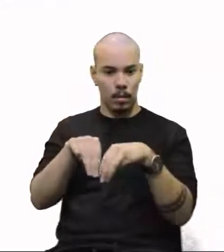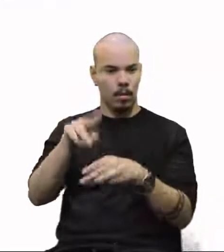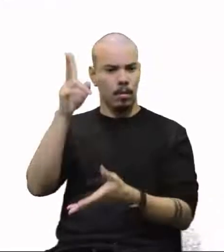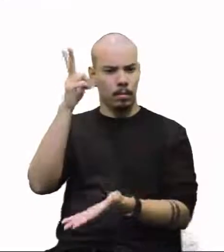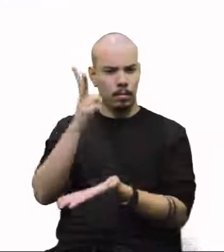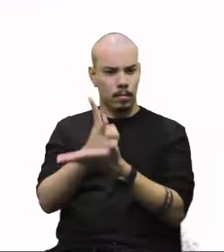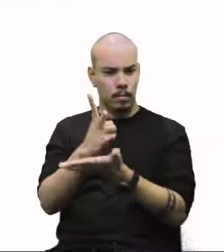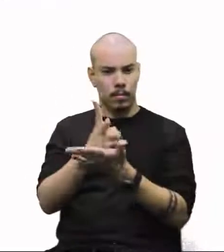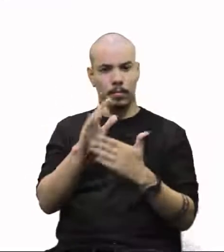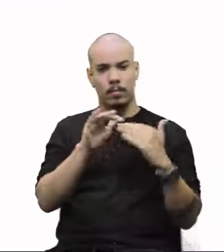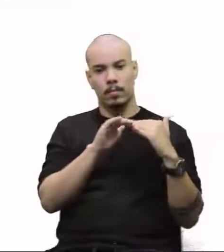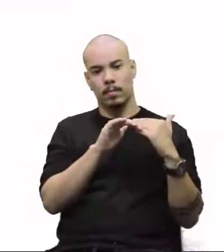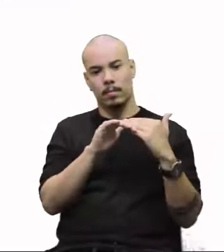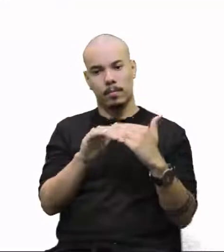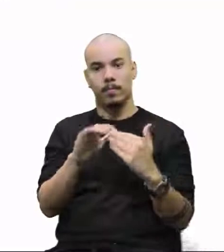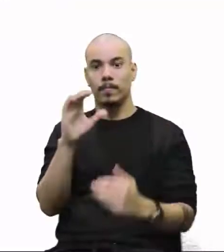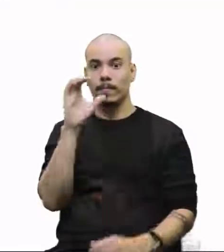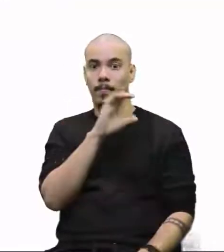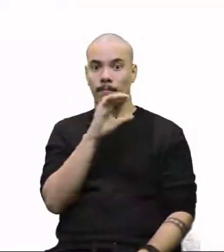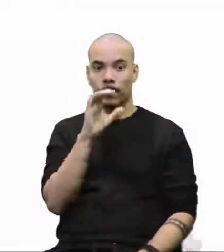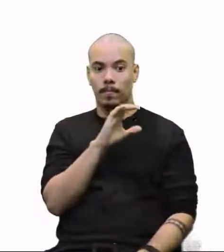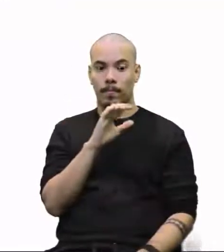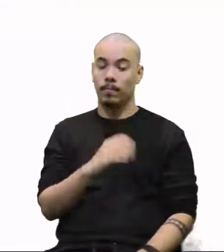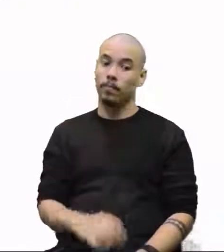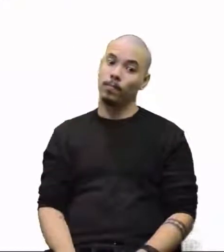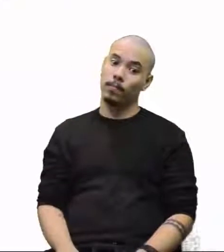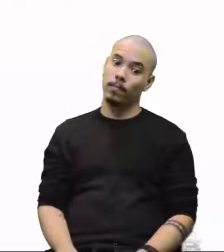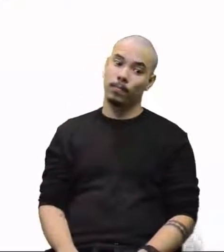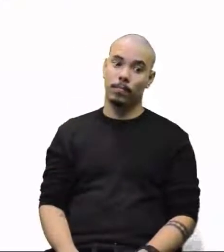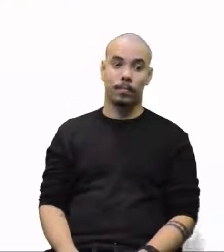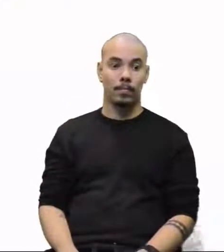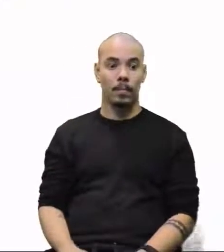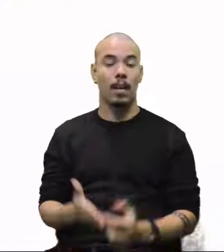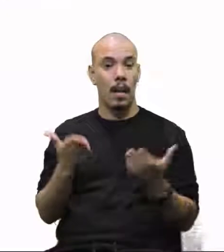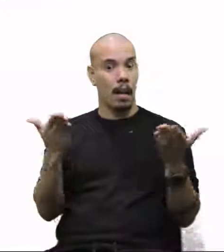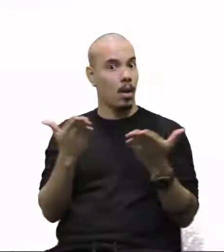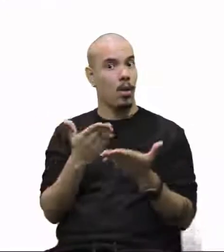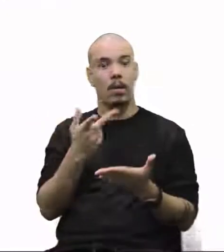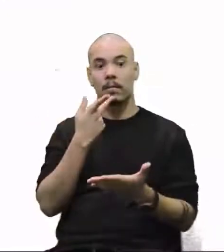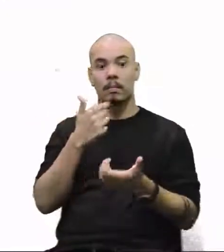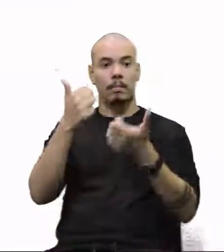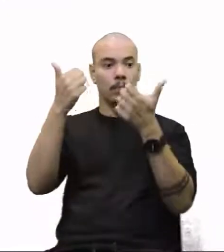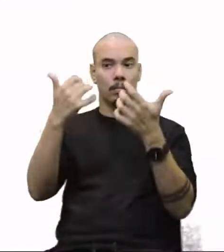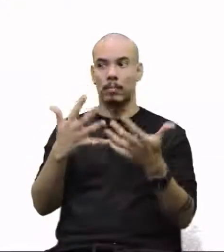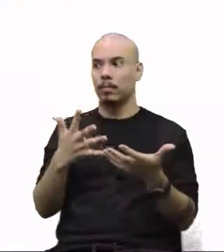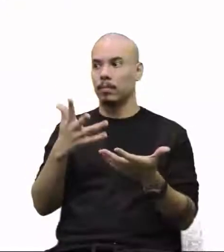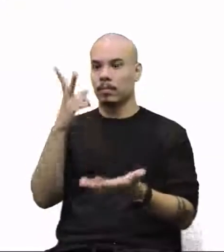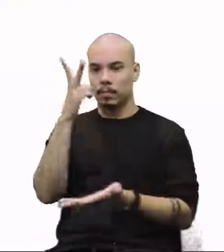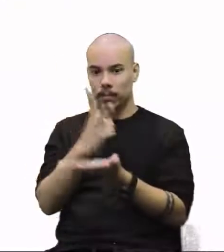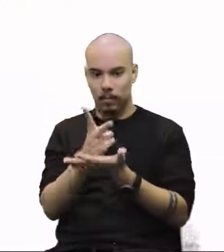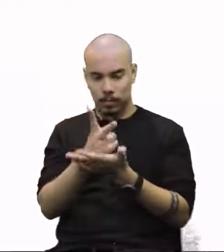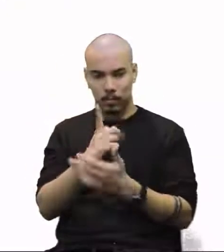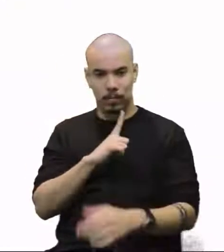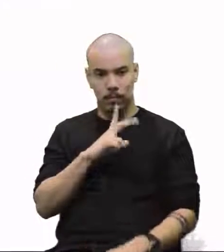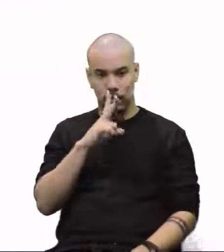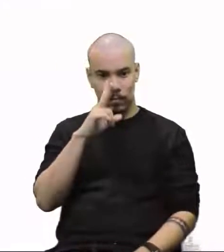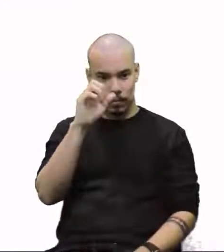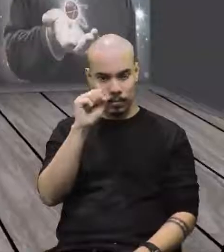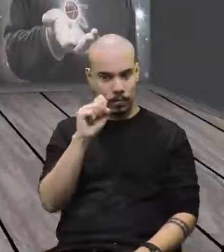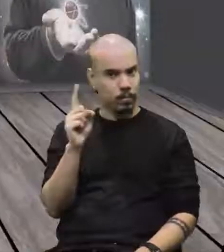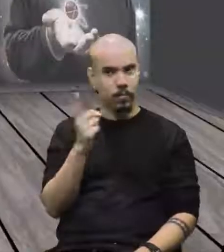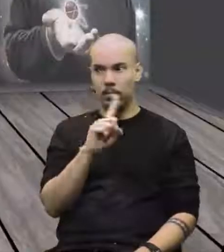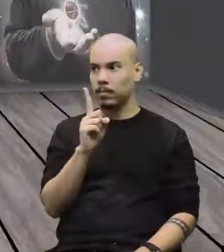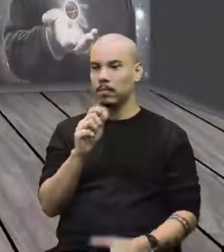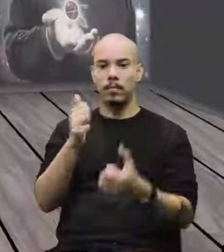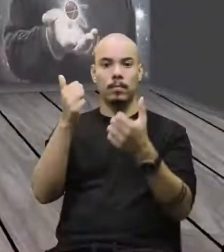sempre perpendicular à velocidade da carga. Olha só, agora ele não está dizendo que sempre vai existir uma força. Ele está